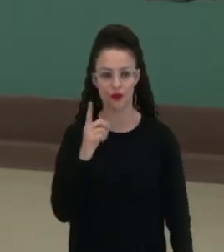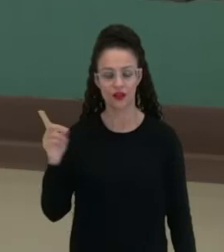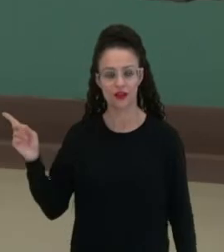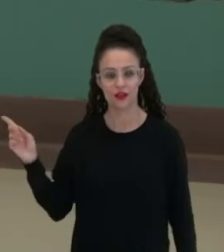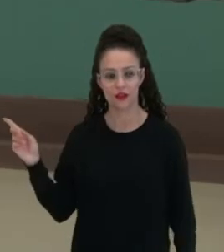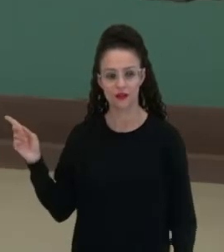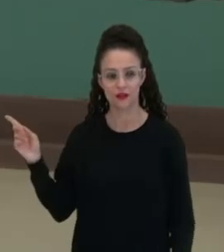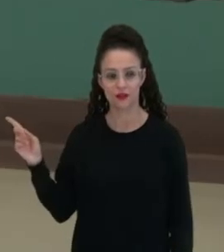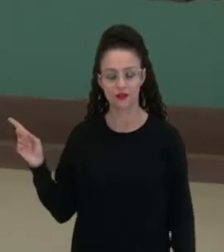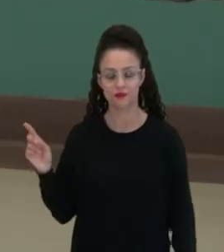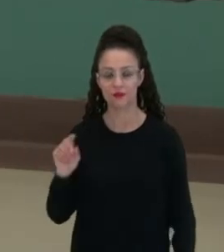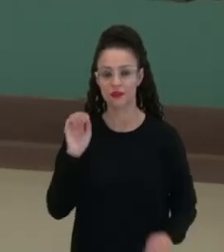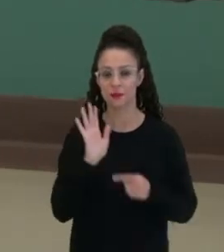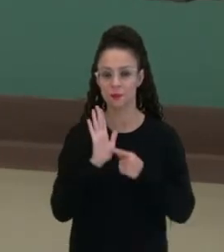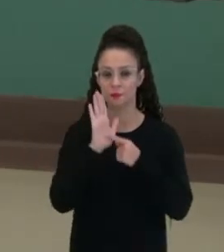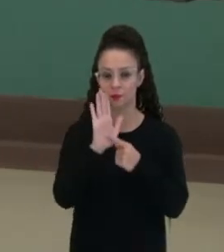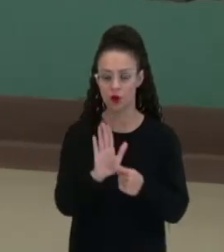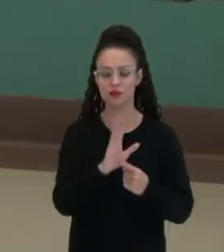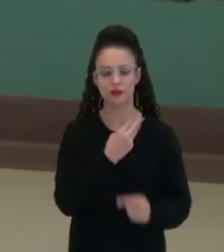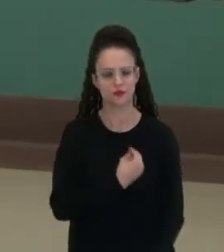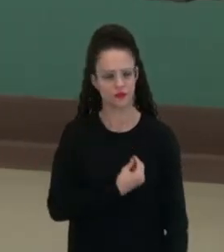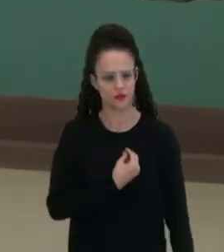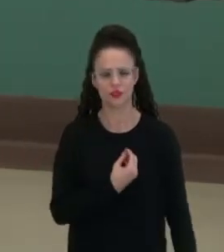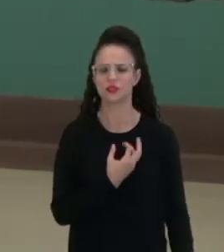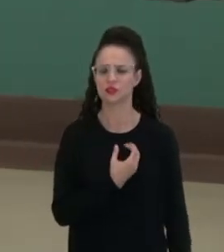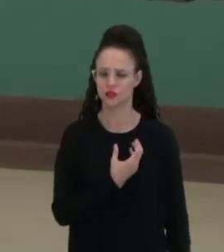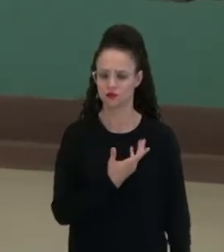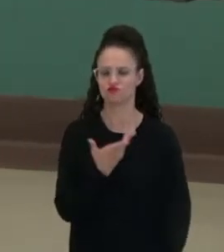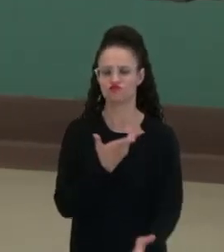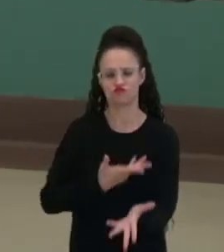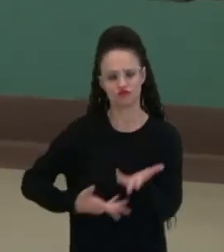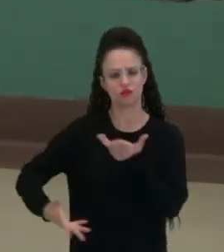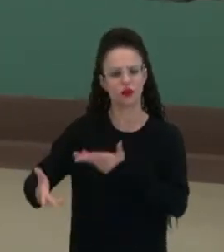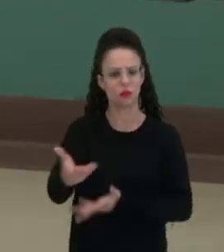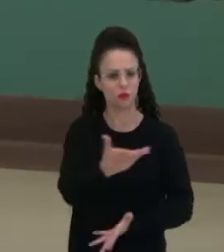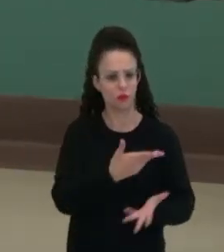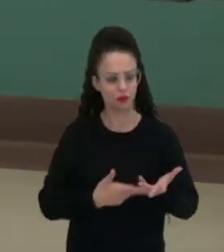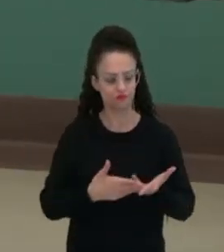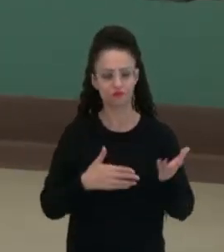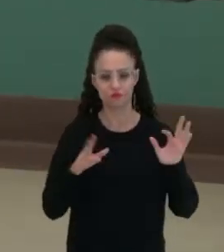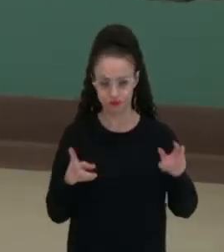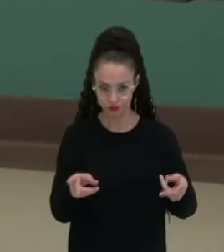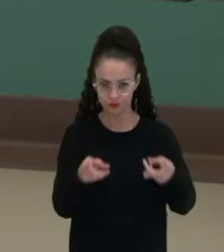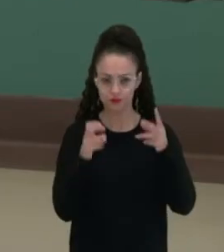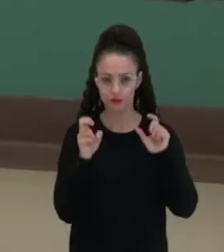ó, mostra que está vivo e é compartilhado. Percebeu?